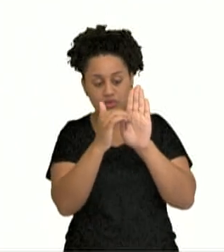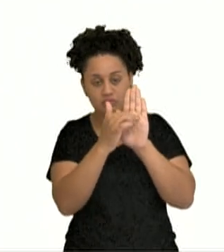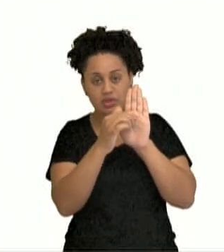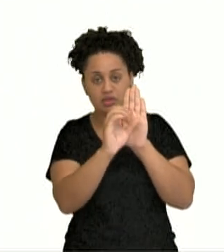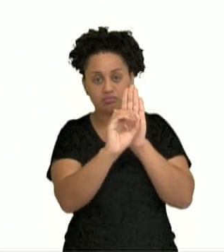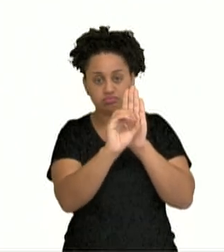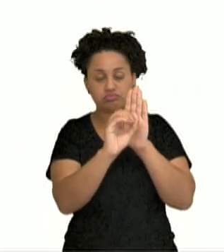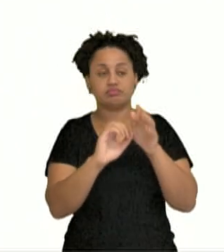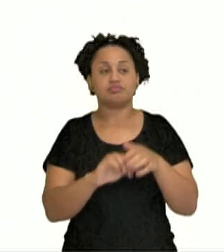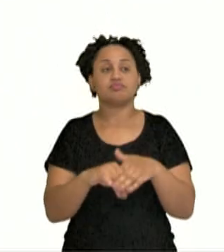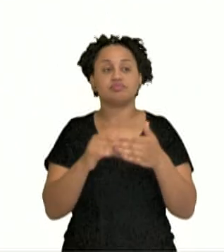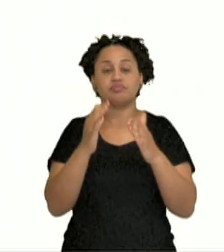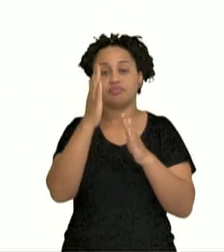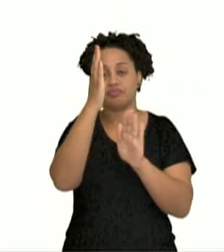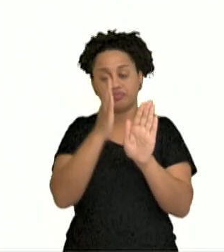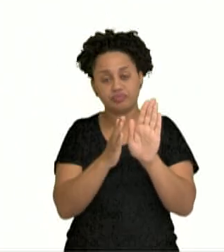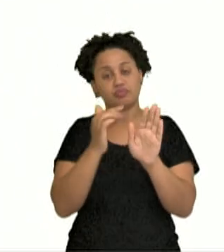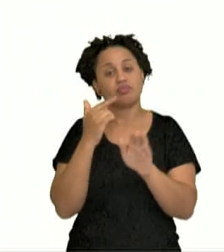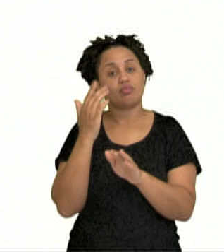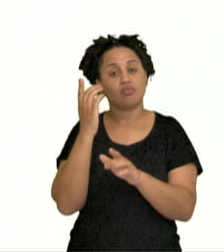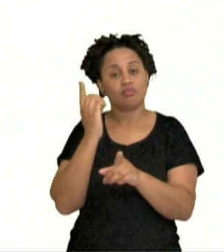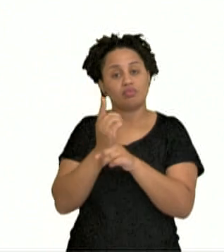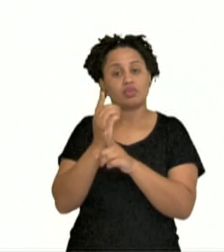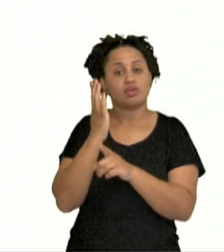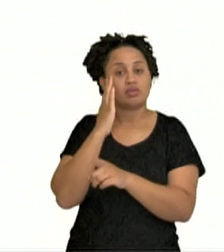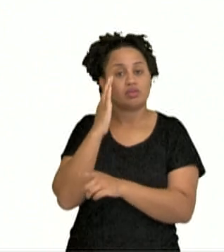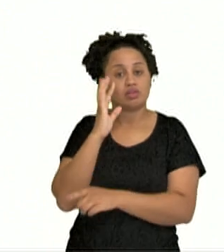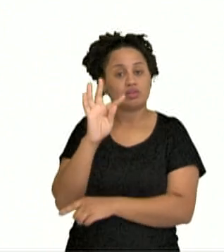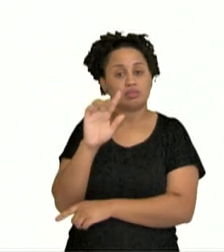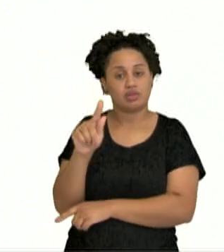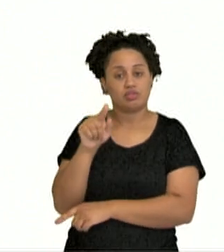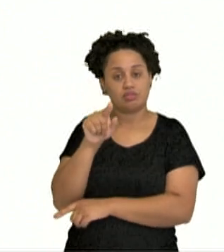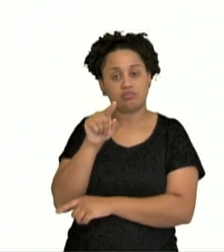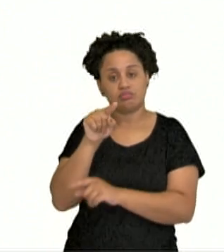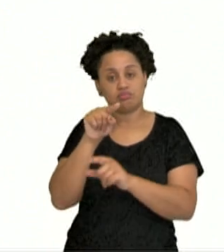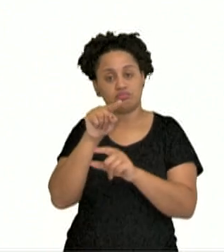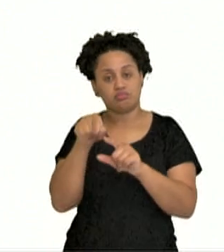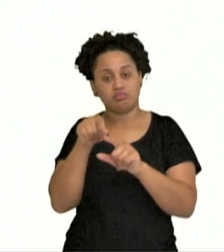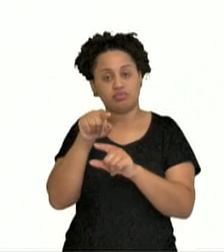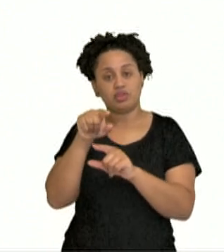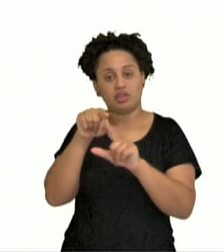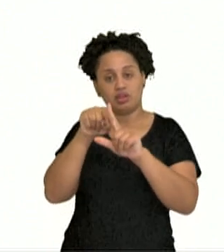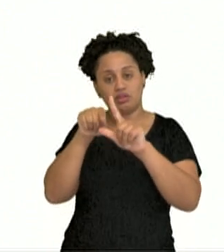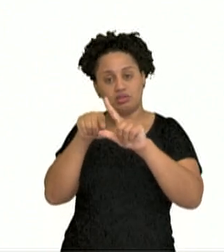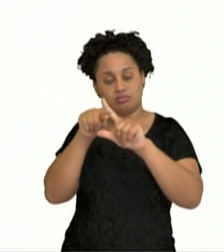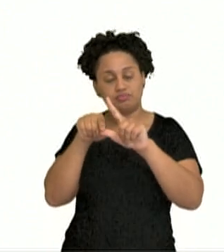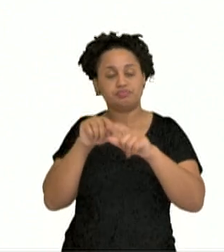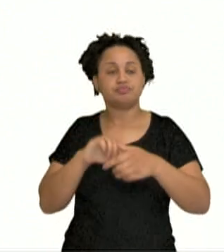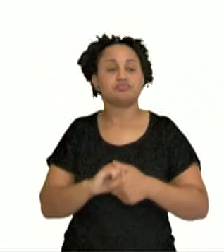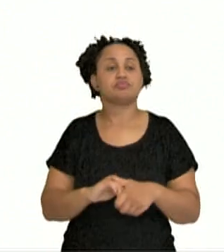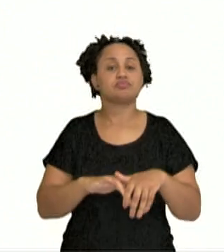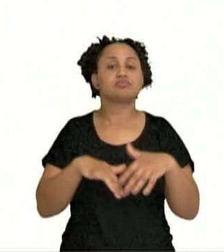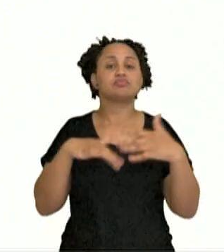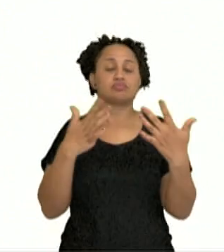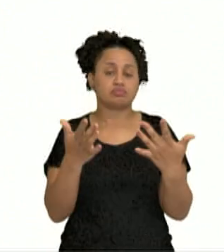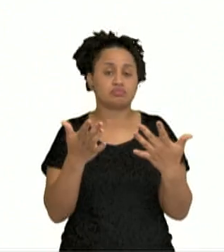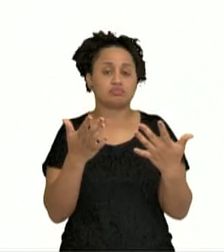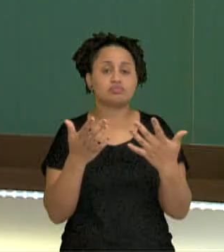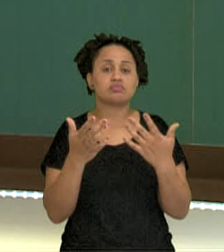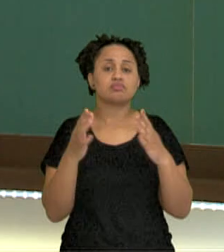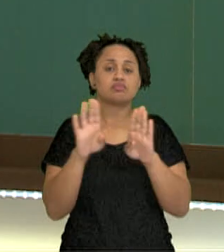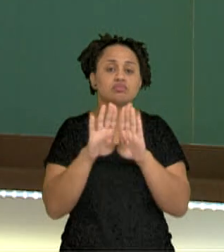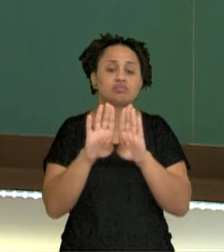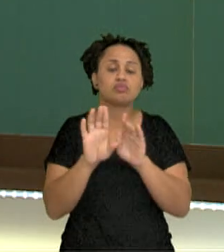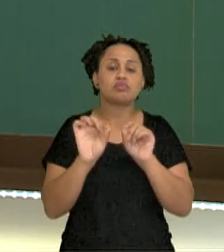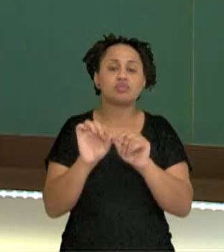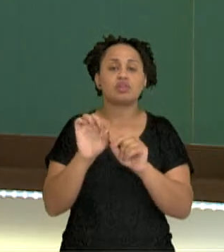nós vamos encontrar a tangente de um ângulo. Então, nós vamos usar para os sinais, né,